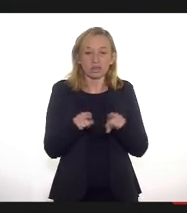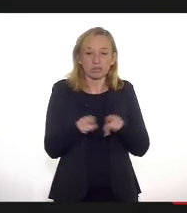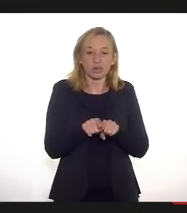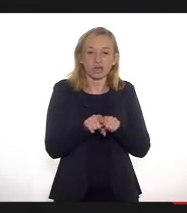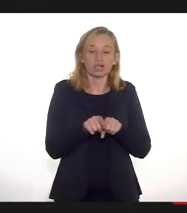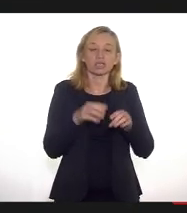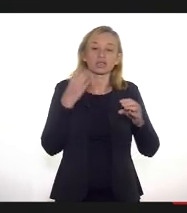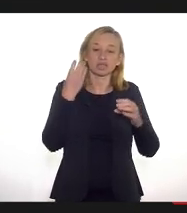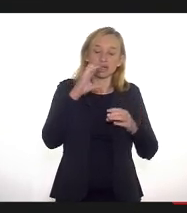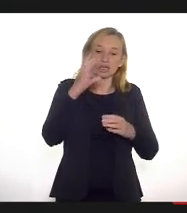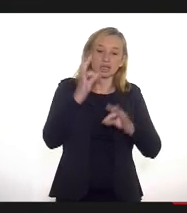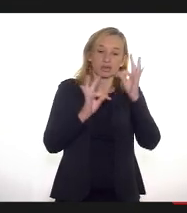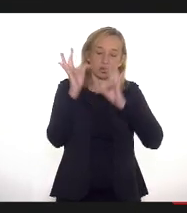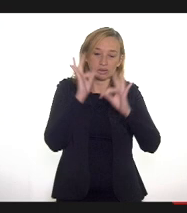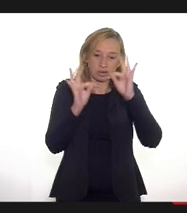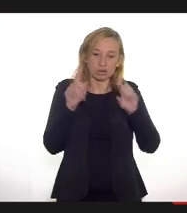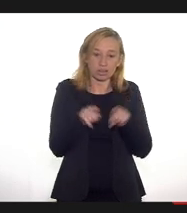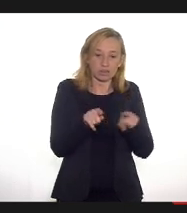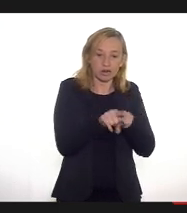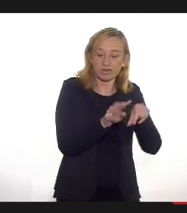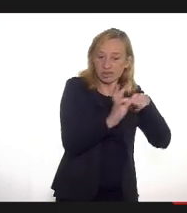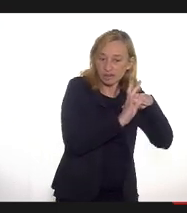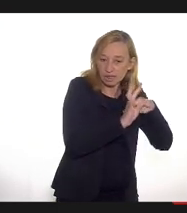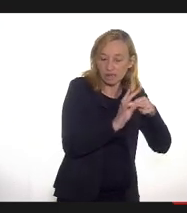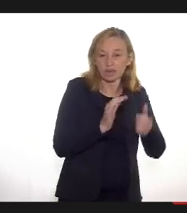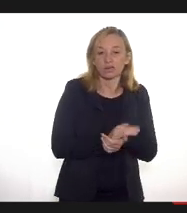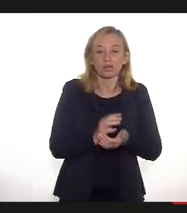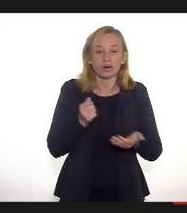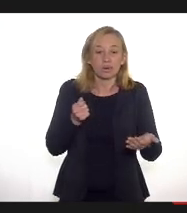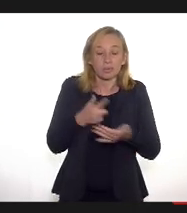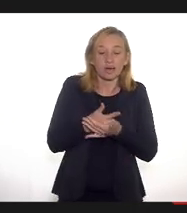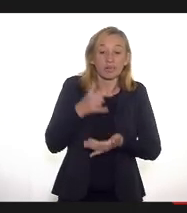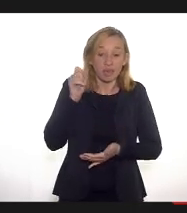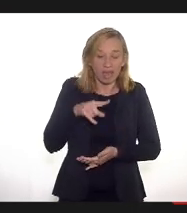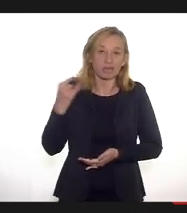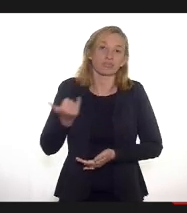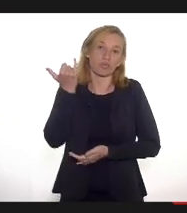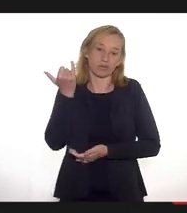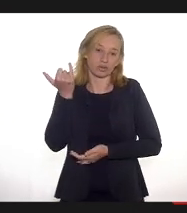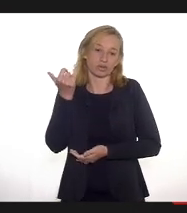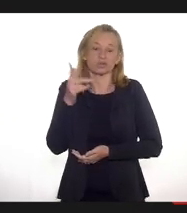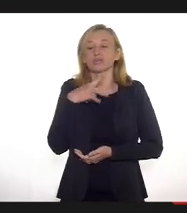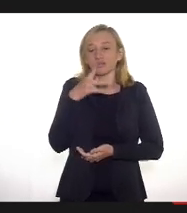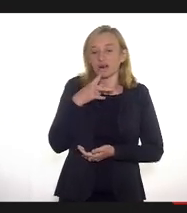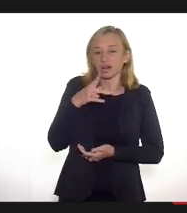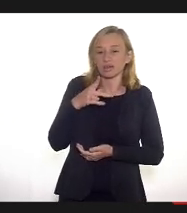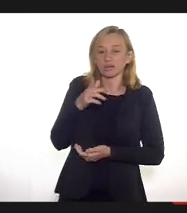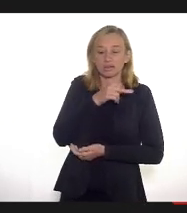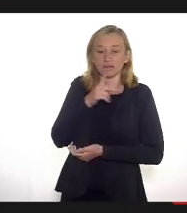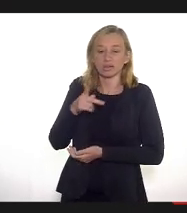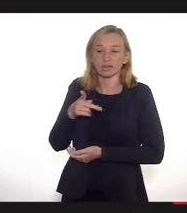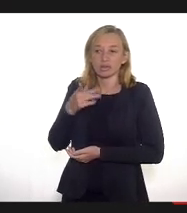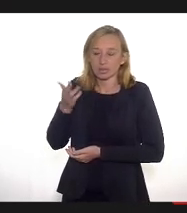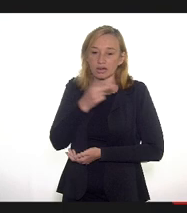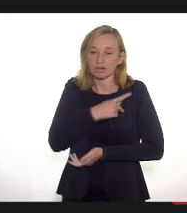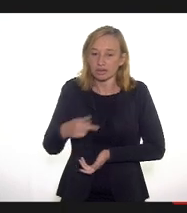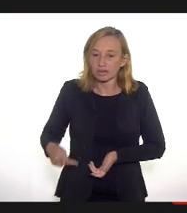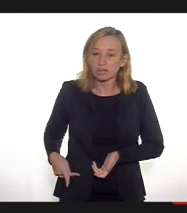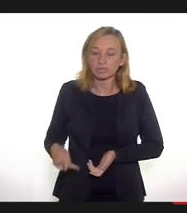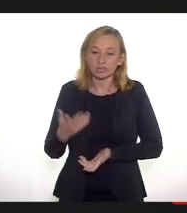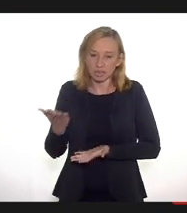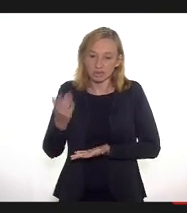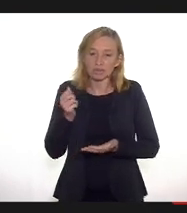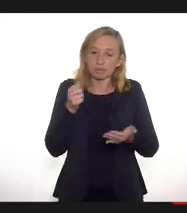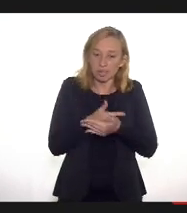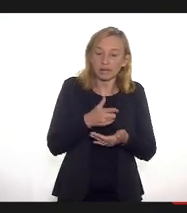FAETEC. É óbvio que a questão do pagamento é importante e confirma as palavras aqui do presidente, que hoje nós temos o